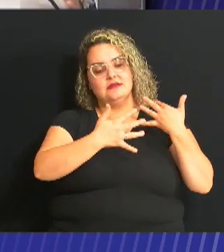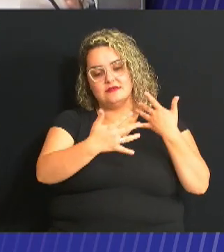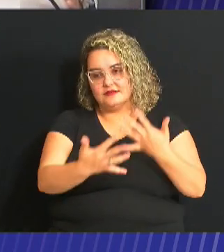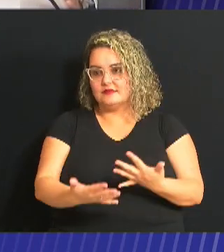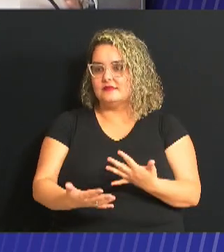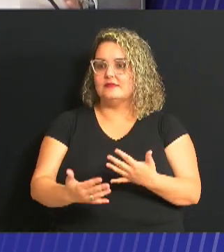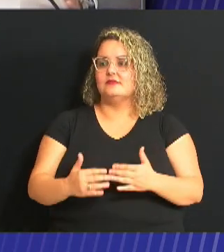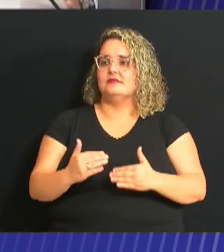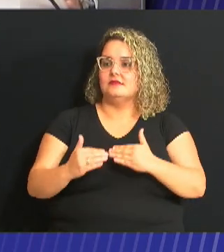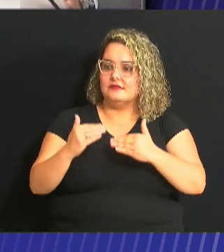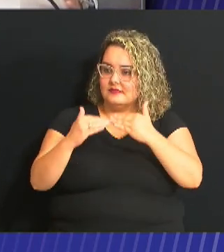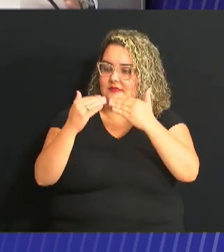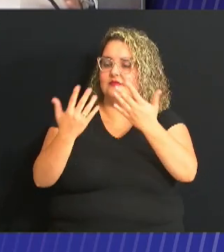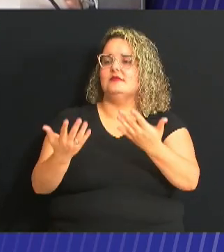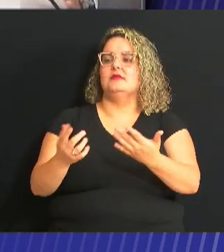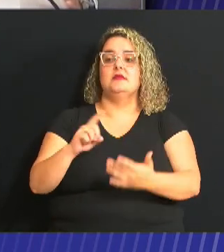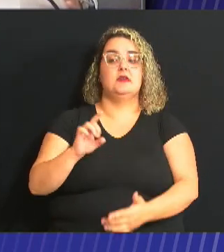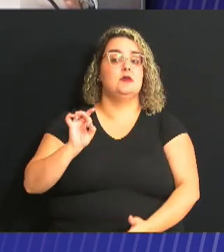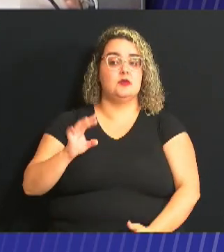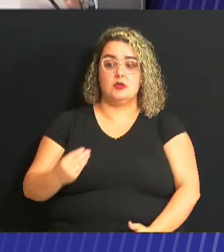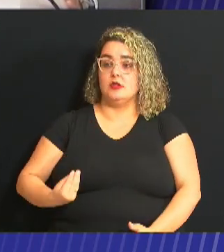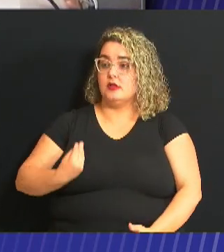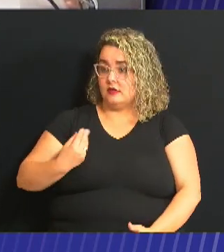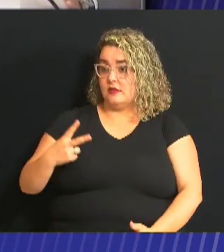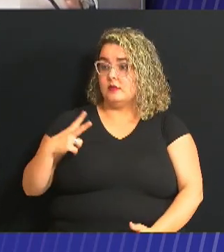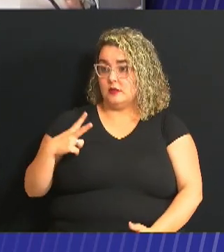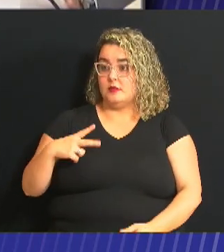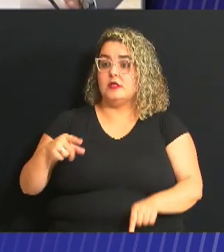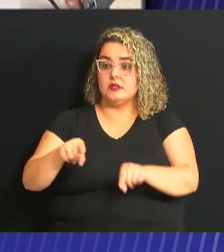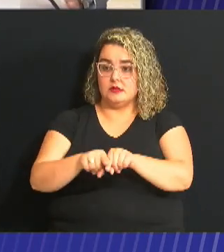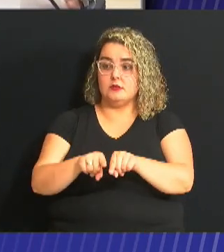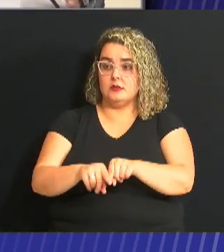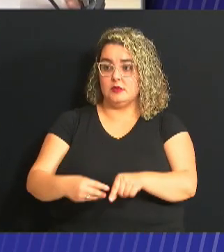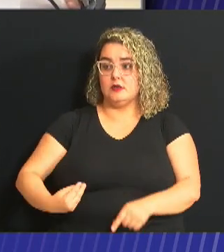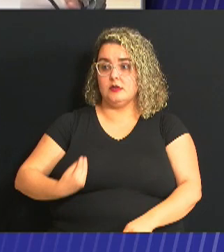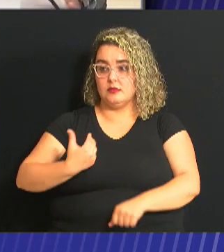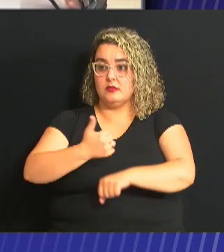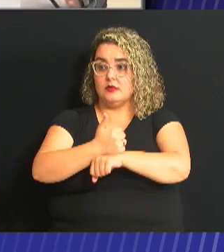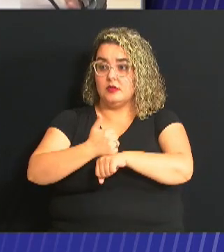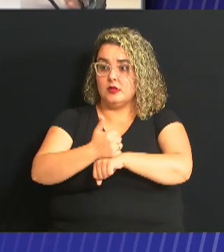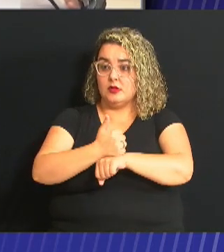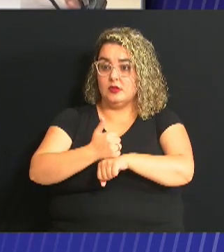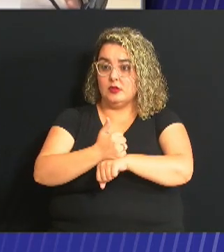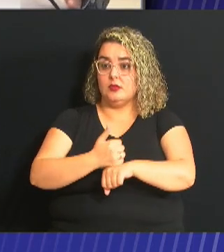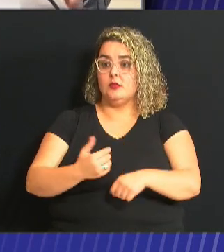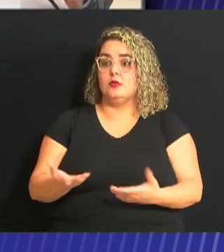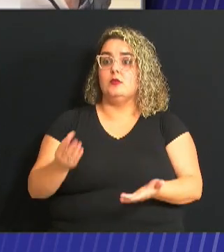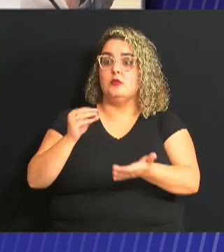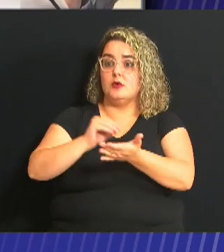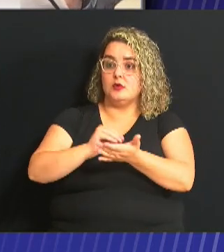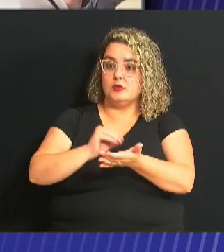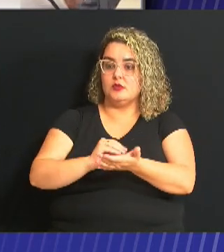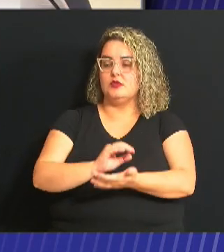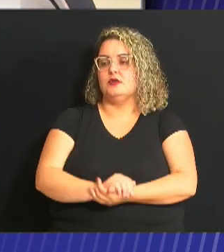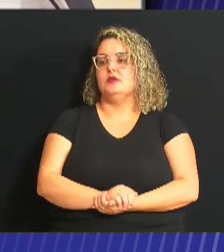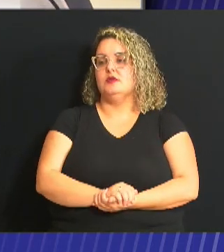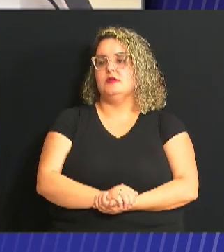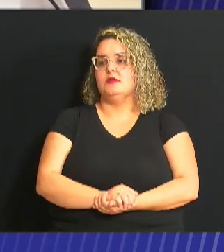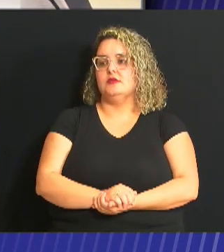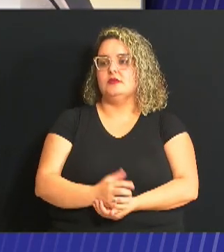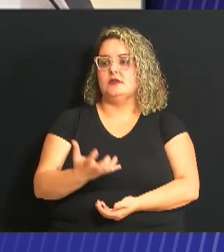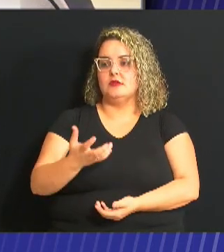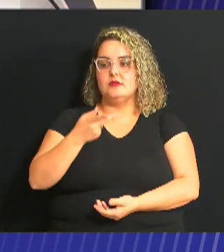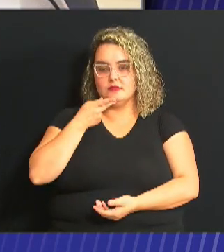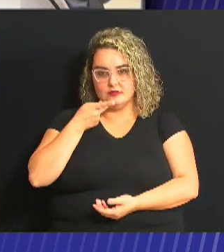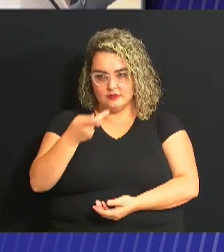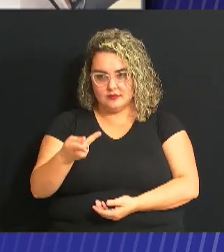construiu, não só na sua vida privada, mas também na sua vida profissional. Por último, eu quero deixar uma fala